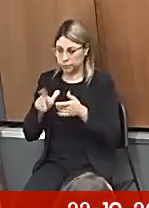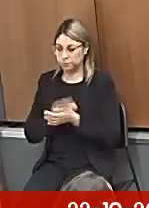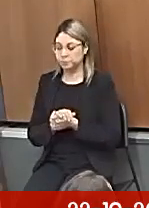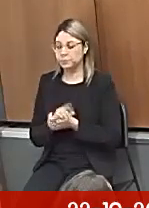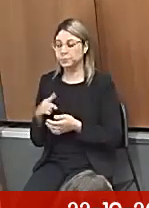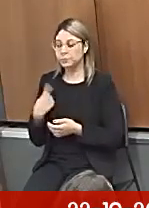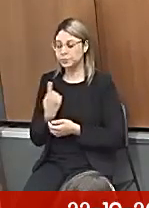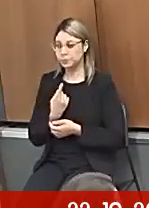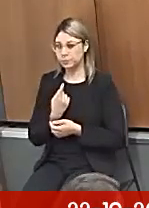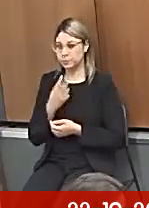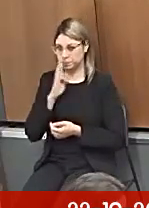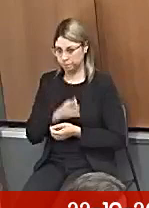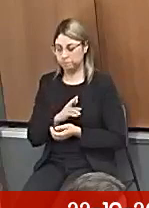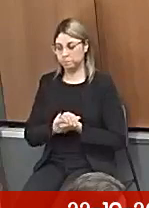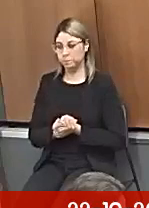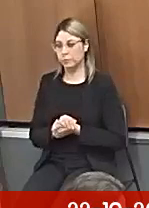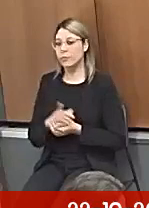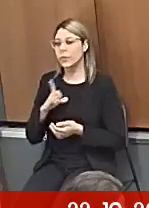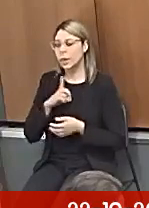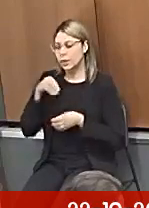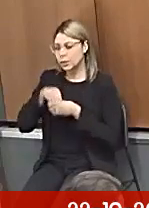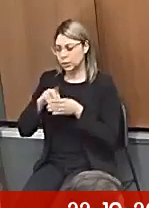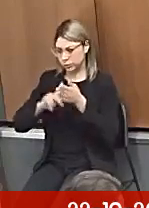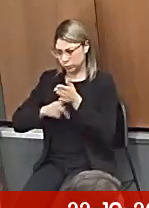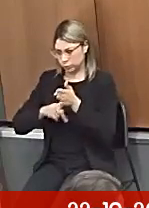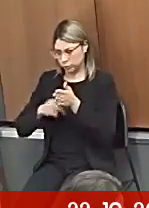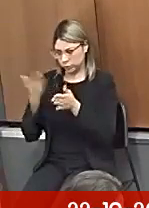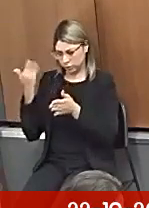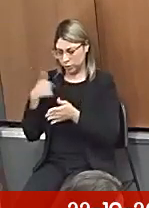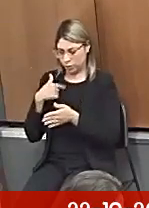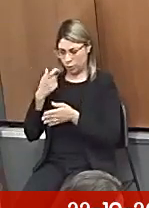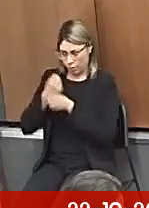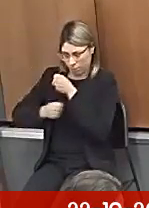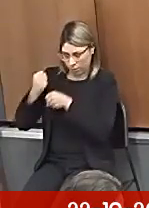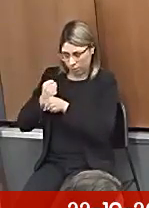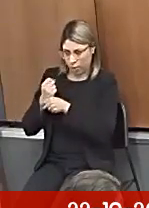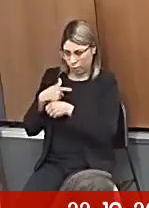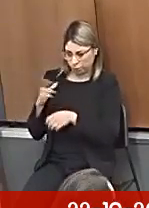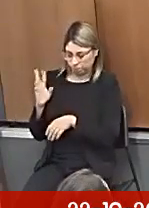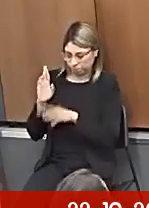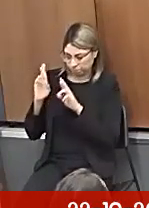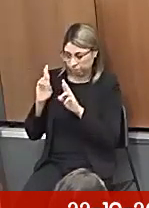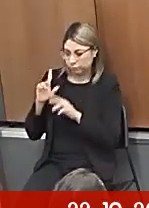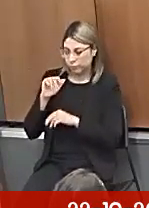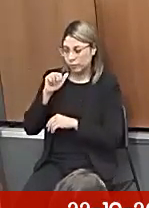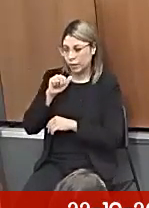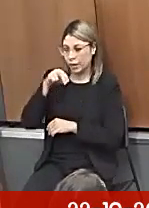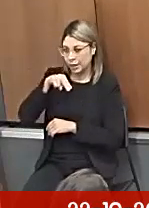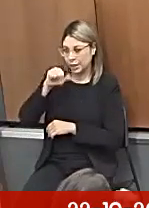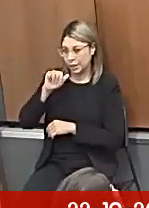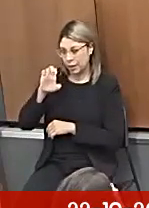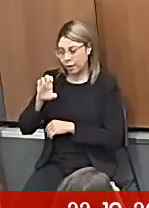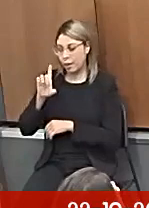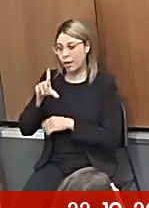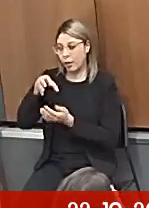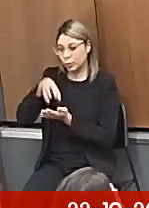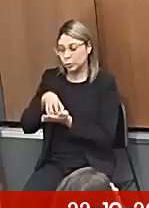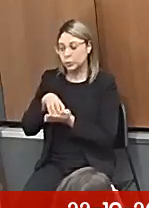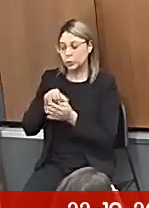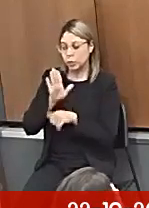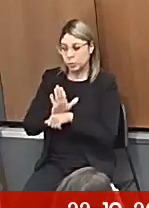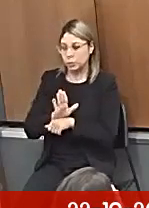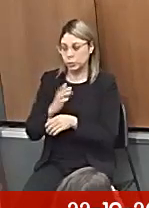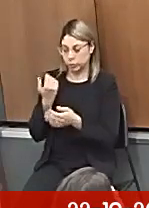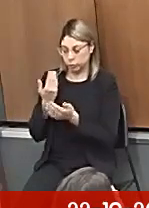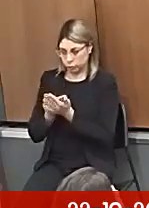gente criou no... A gente criou no sindicato, desde que a gente assumiu o ano passado, chama NAI, Núcleo de Apoio às Escolas. Dentro